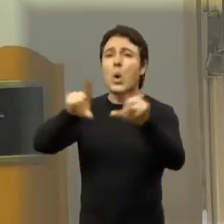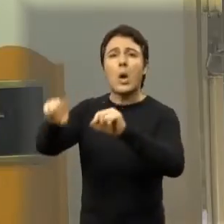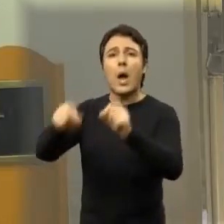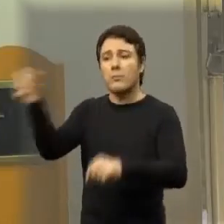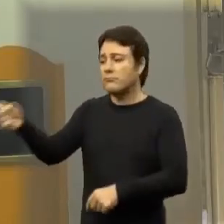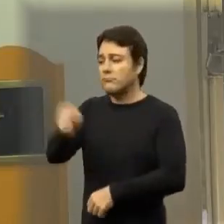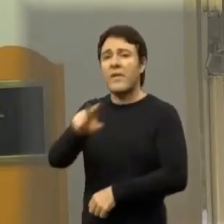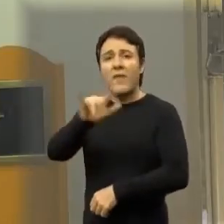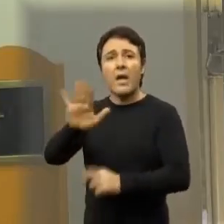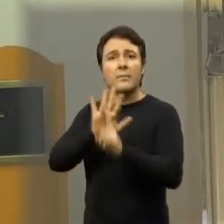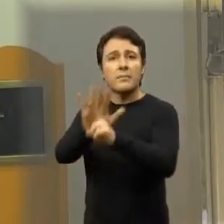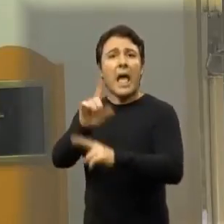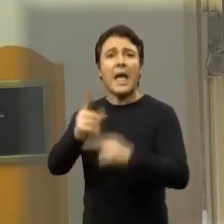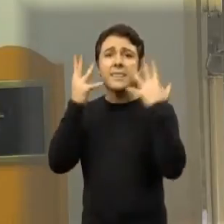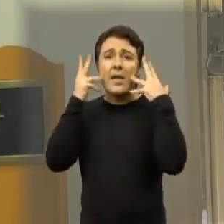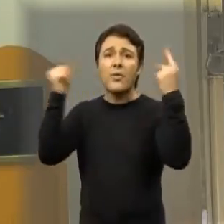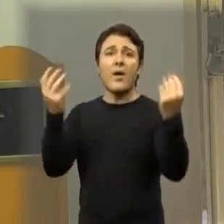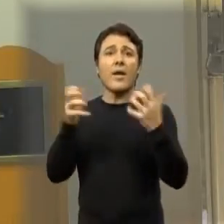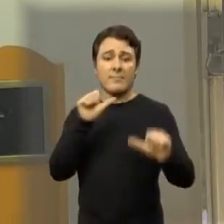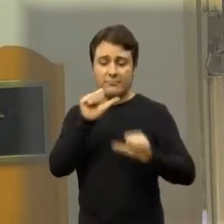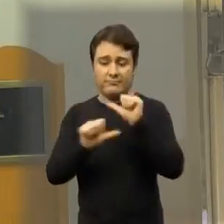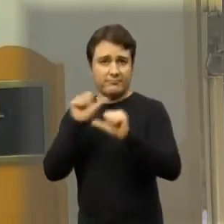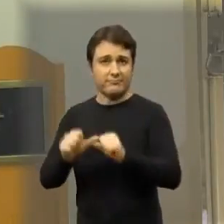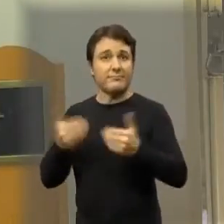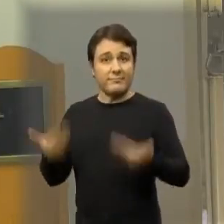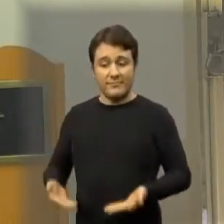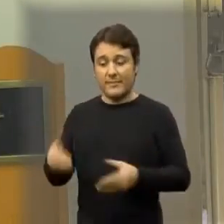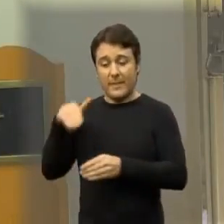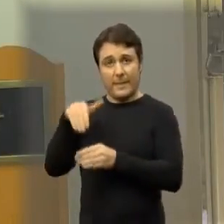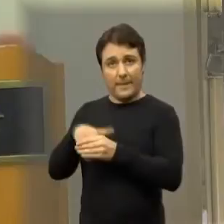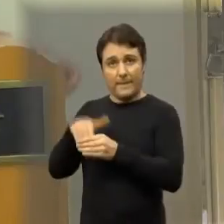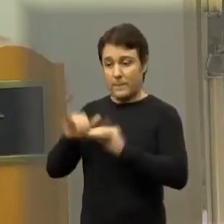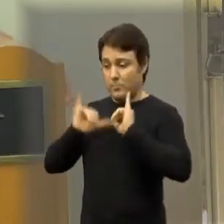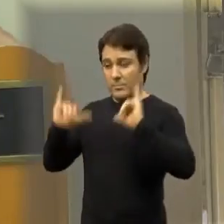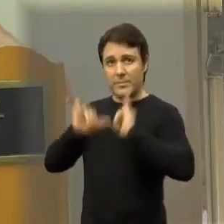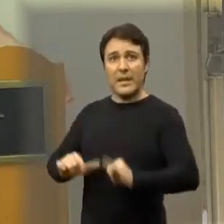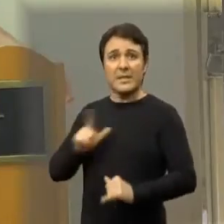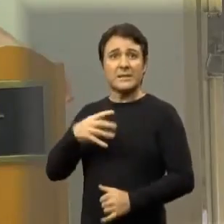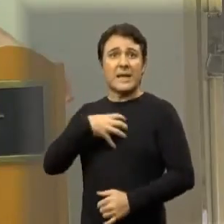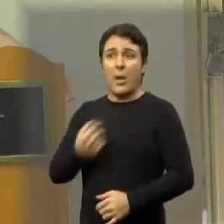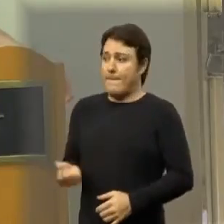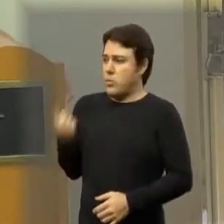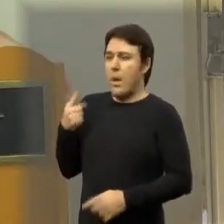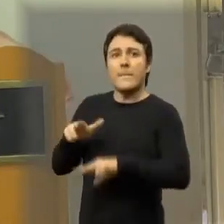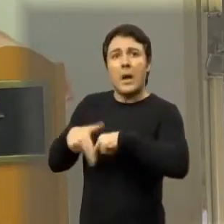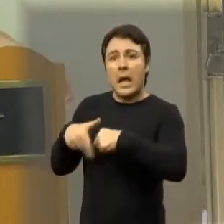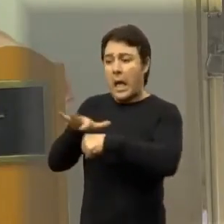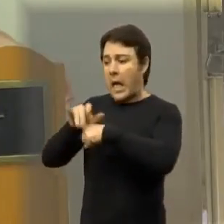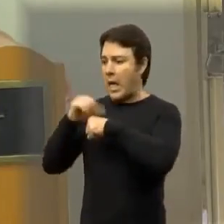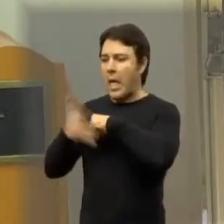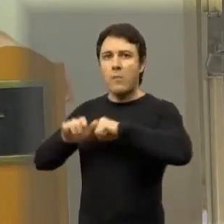representarão. E é natural que queiram mudanças. Essa campanha eleitoral foi bastante atípica. Estamos em plena